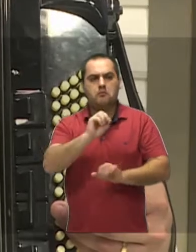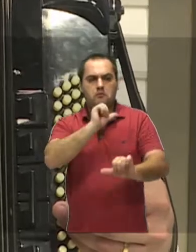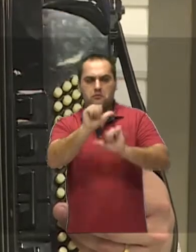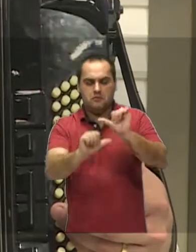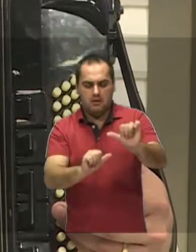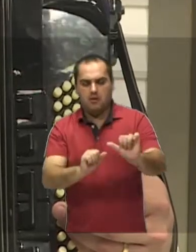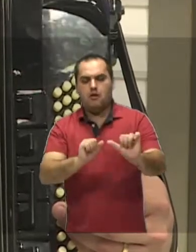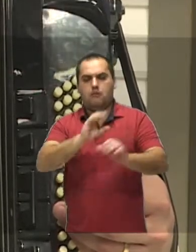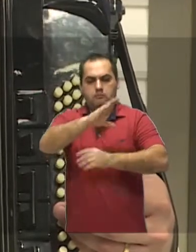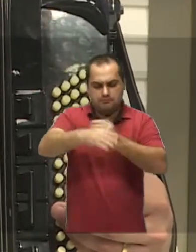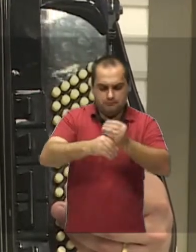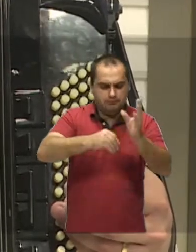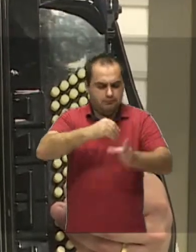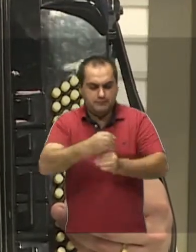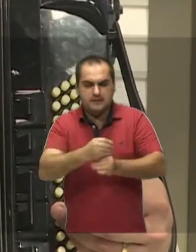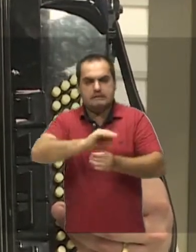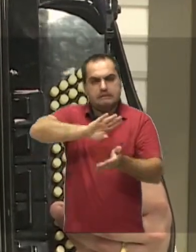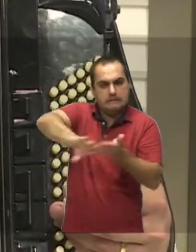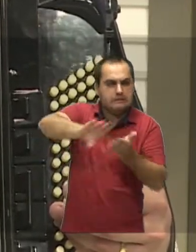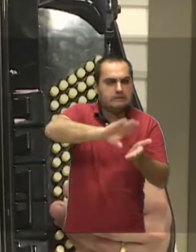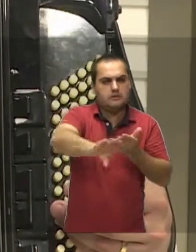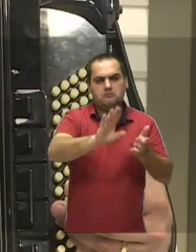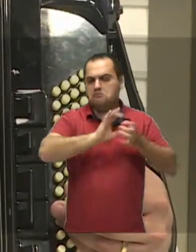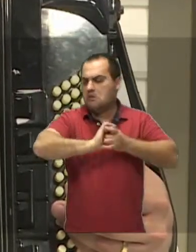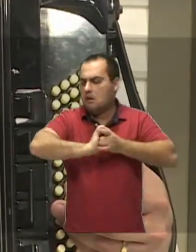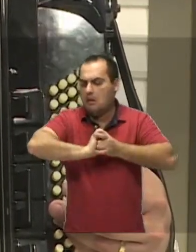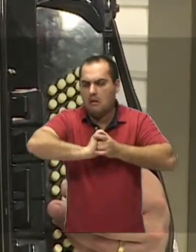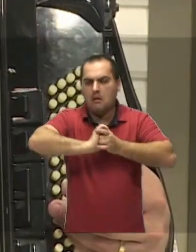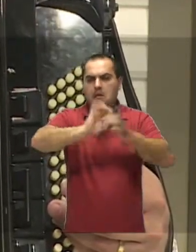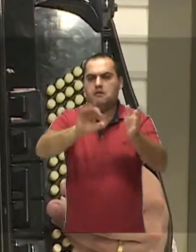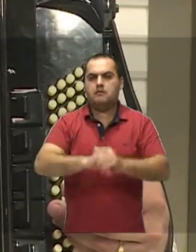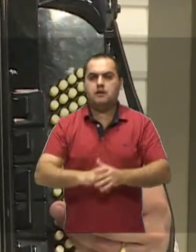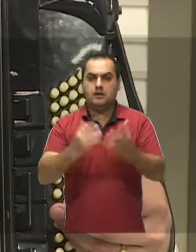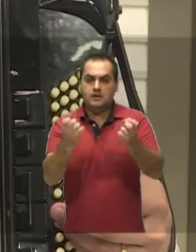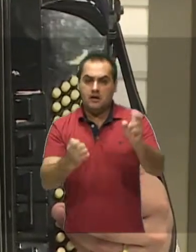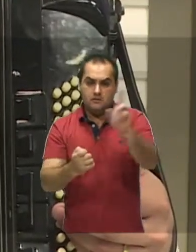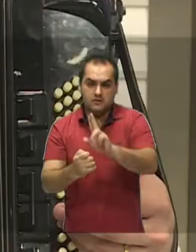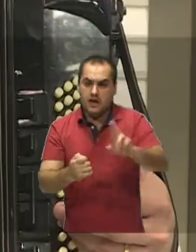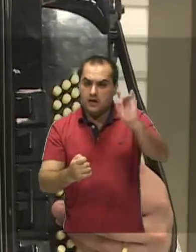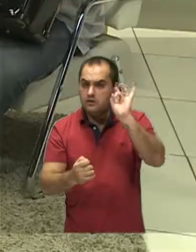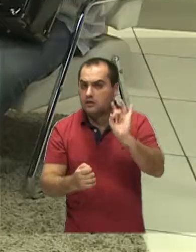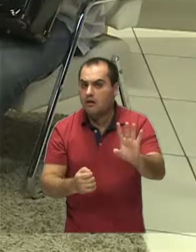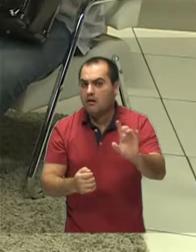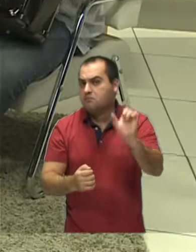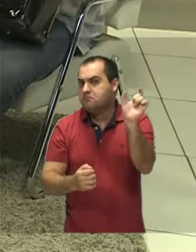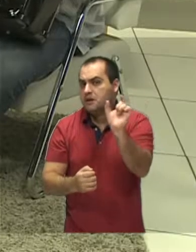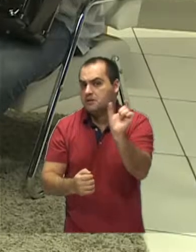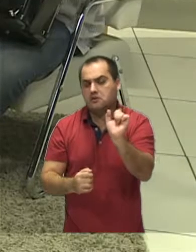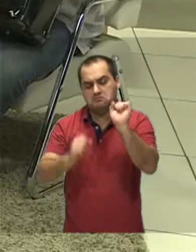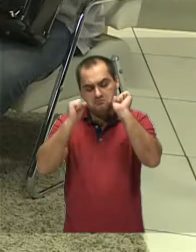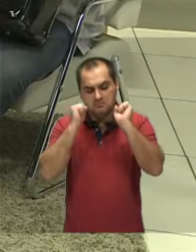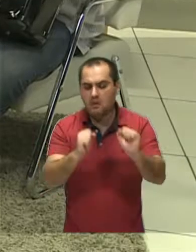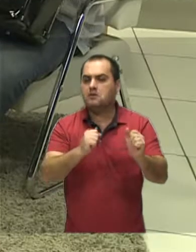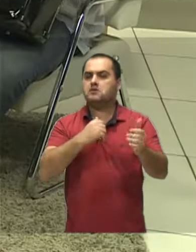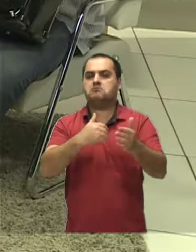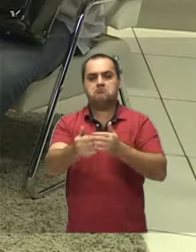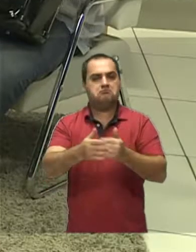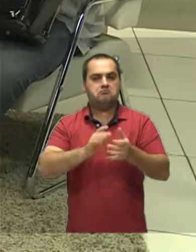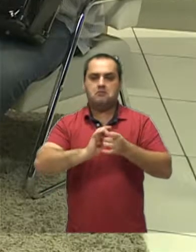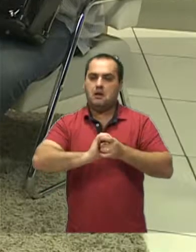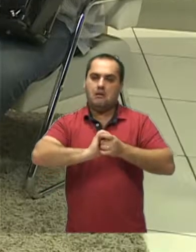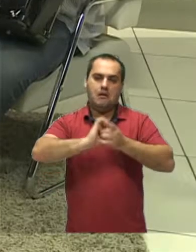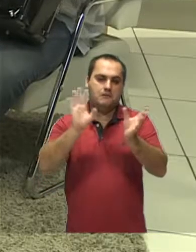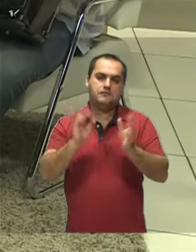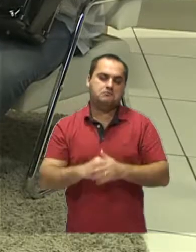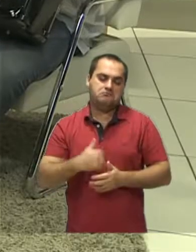tirar parte, botar parte, fica à vontade. Se quiser usar só como citação, né, porque a música tem muito disso também, né.